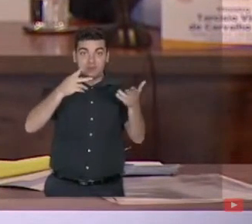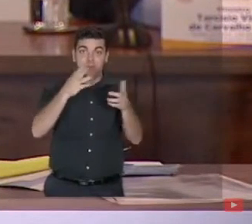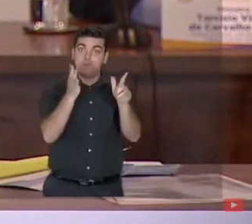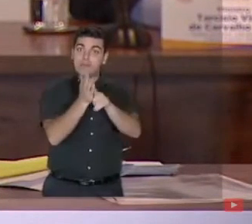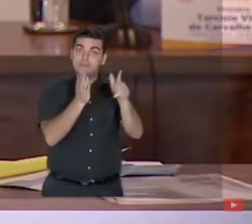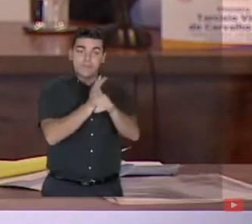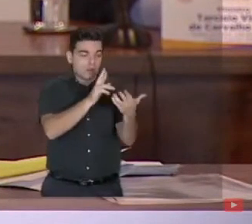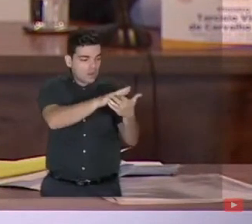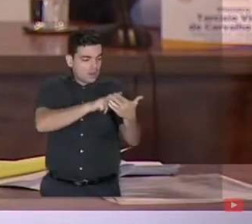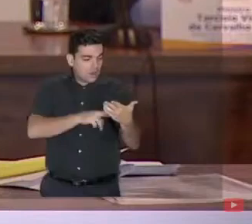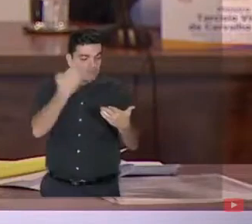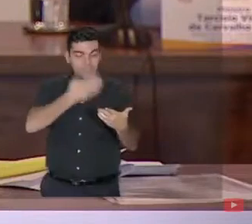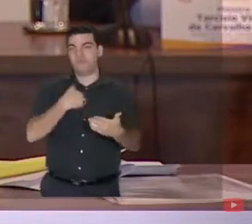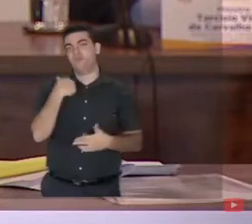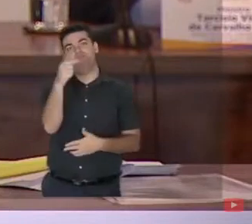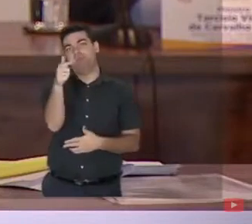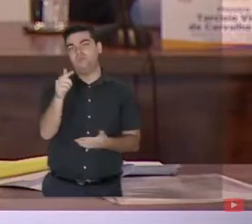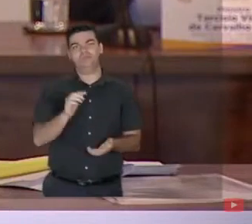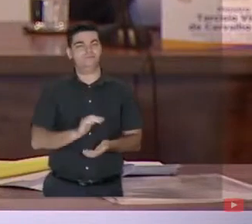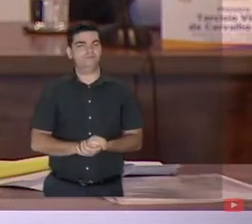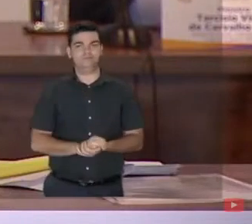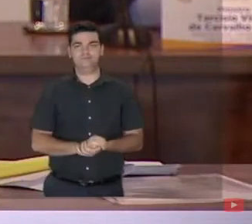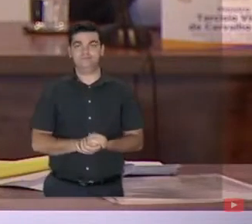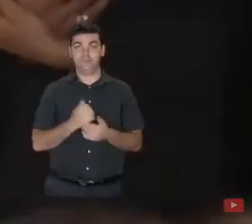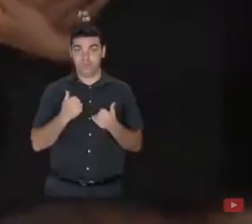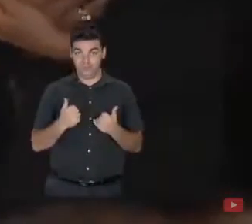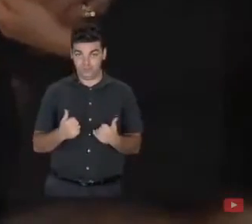afirmar peremptoriamente que tenha sido isso.